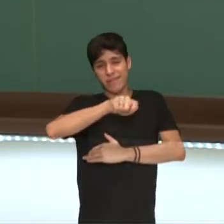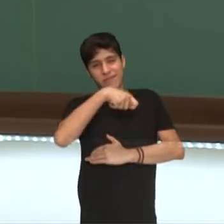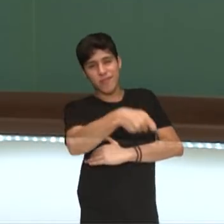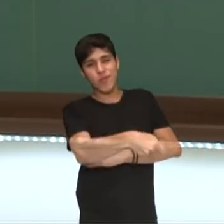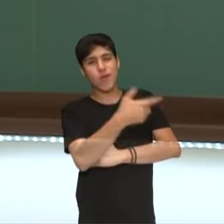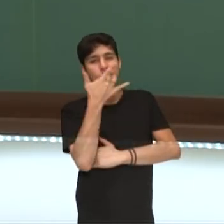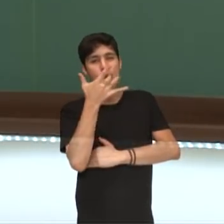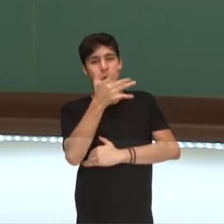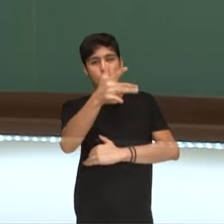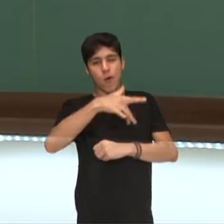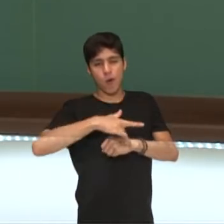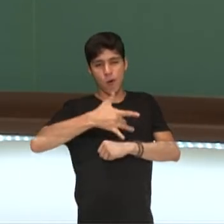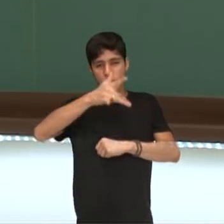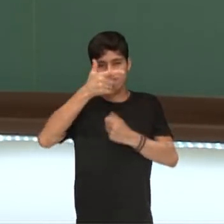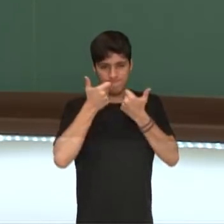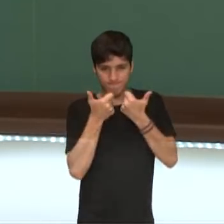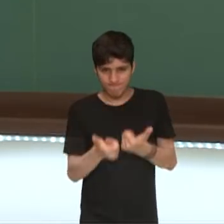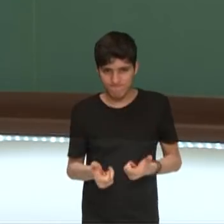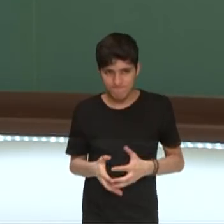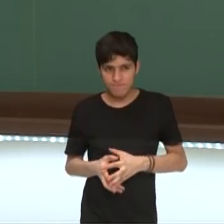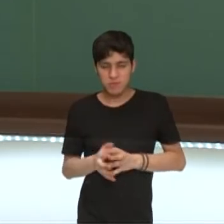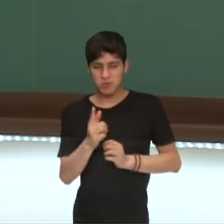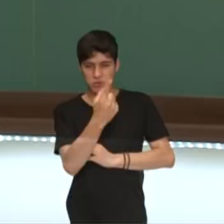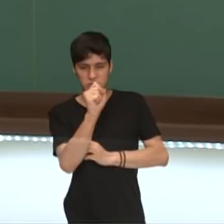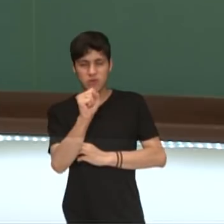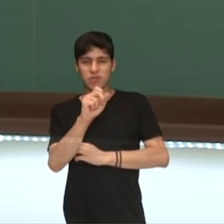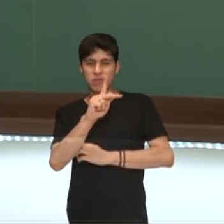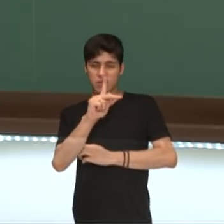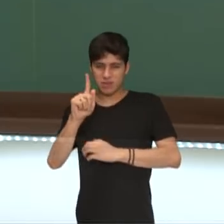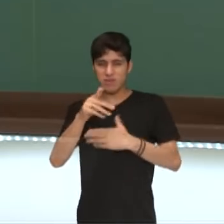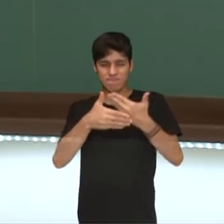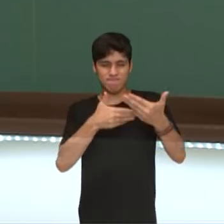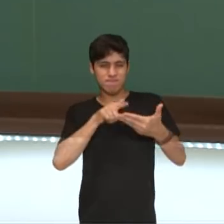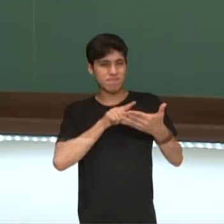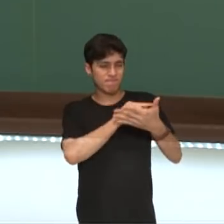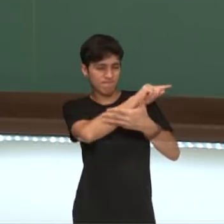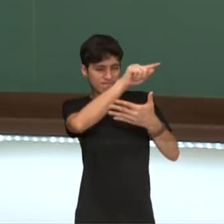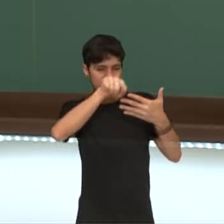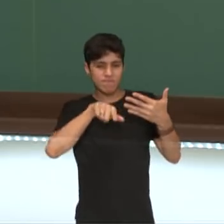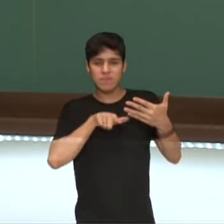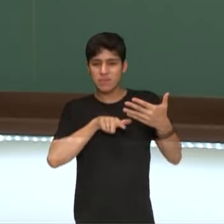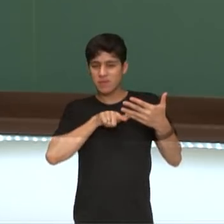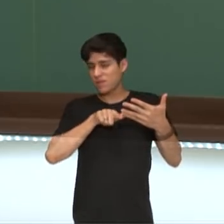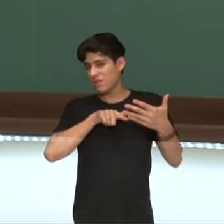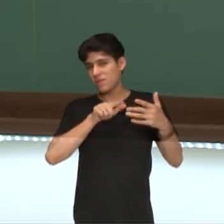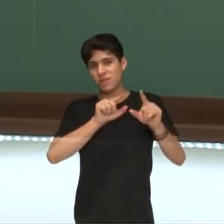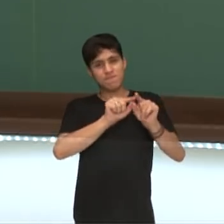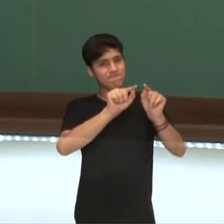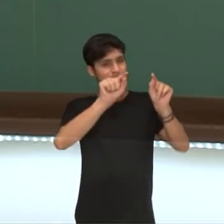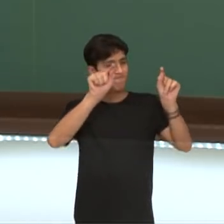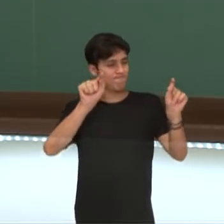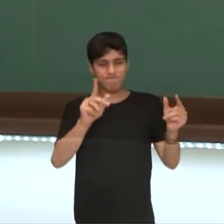o elemento ouro, né? 18 quilates, aí vai mudar, existem outros tipos de